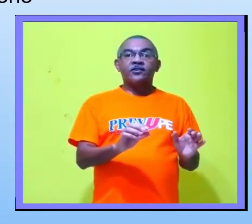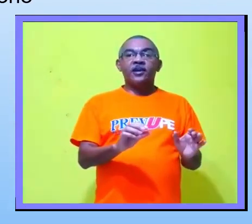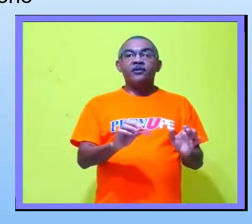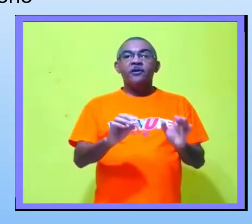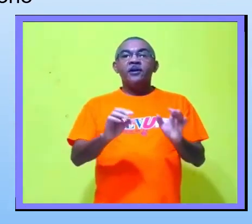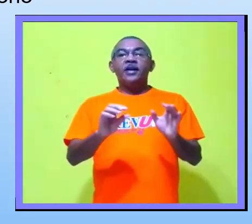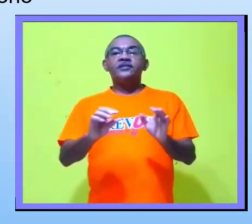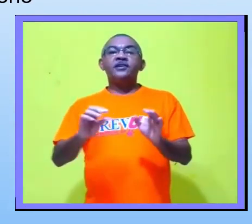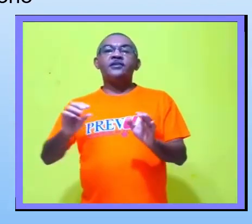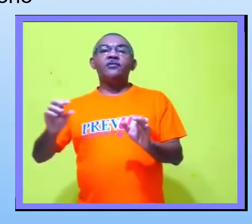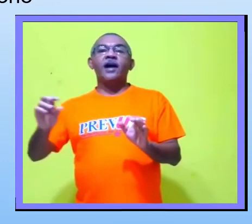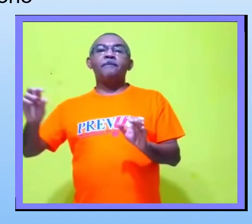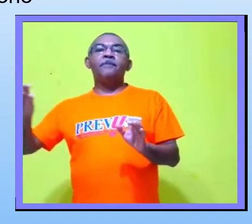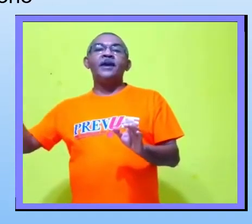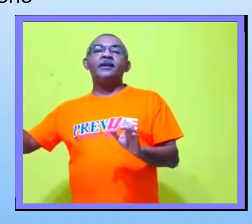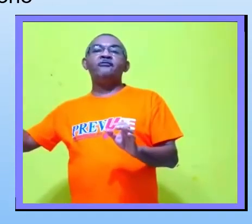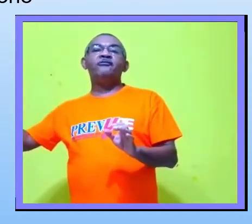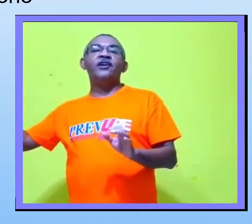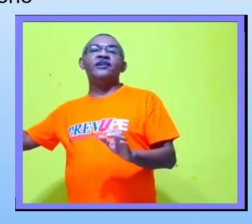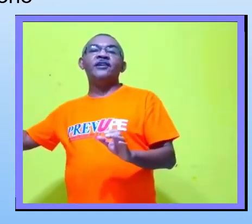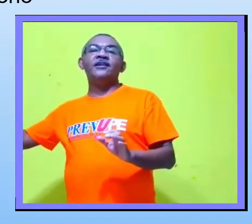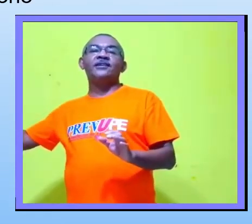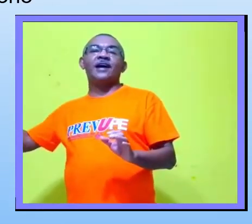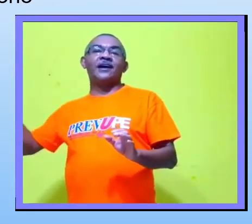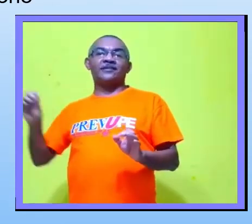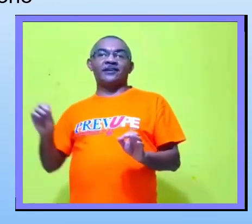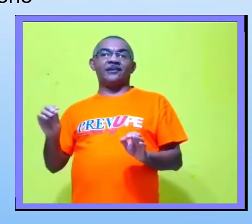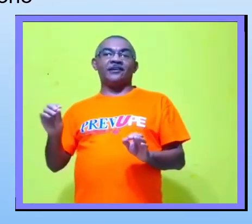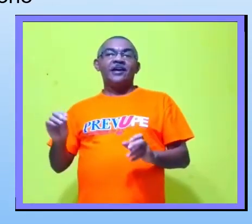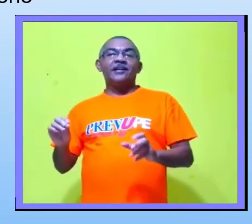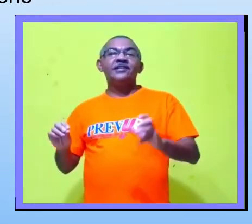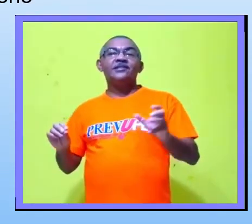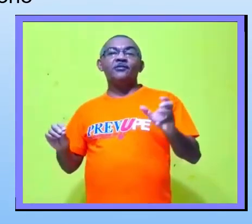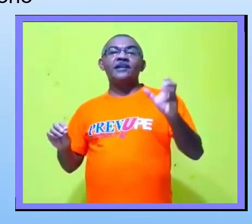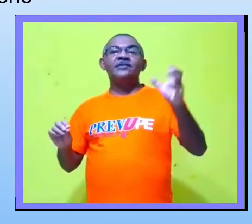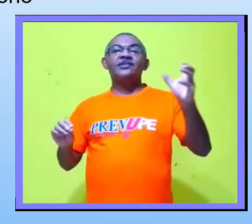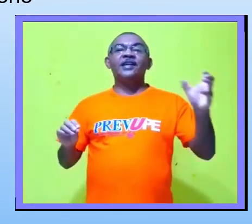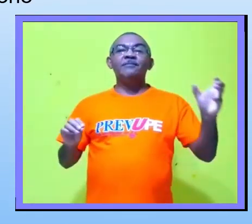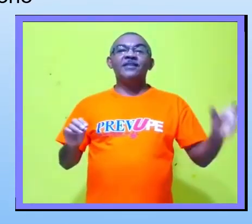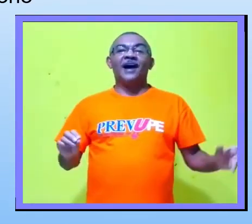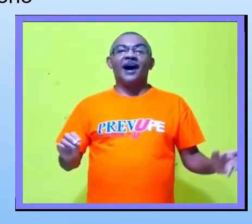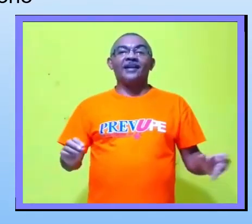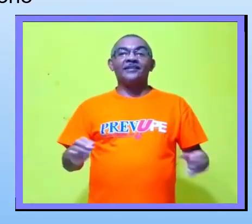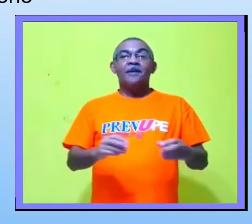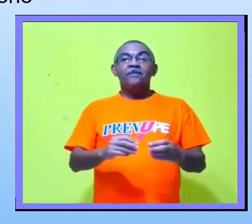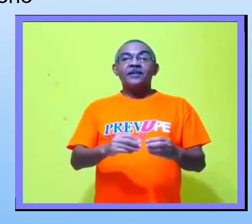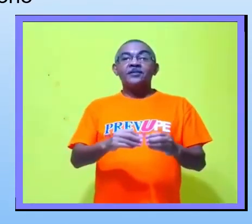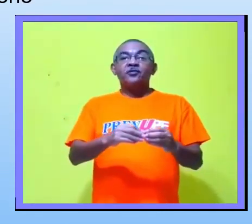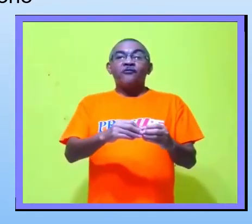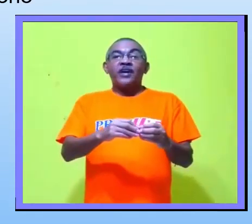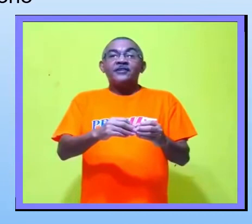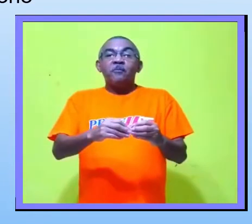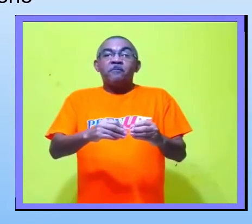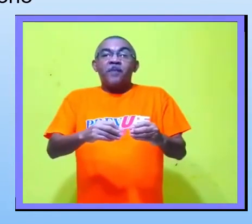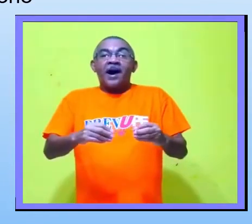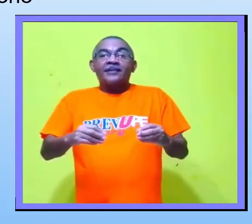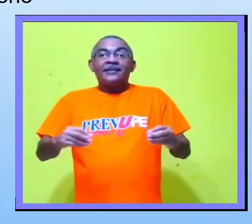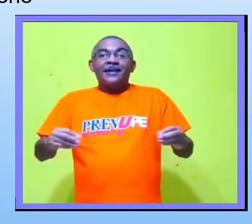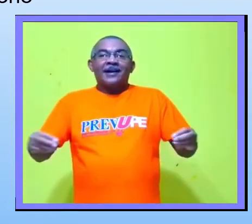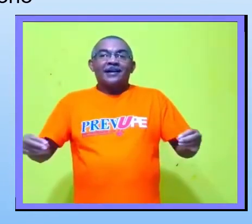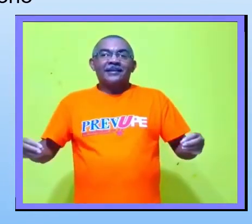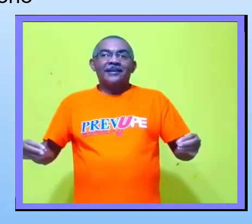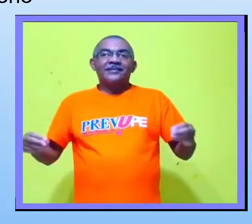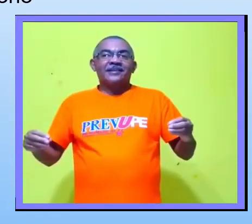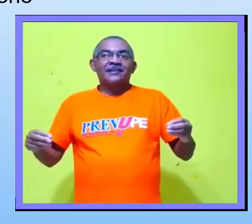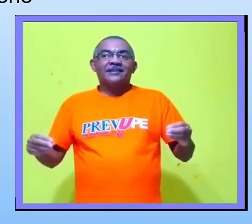de oxigênio? Eles estão na periferia da cadeia, eles estão nas extremidades, eles estão fazendo parte